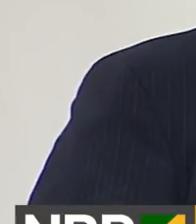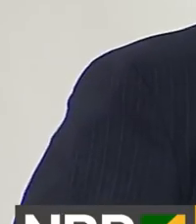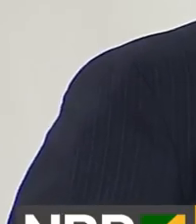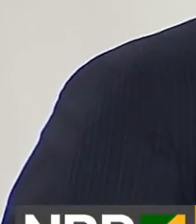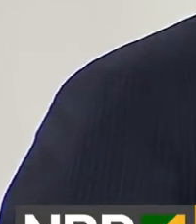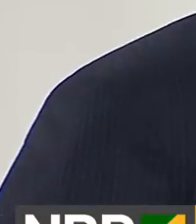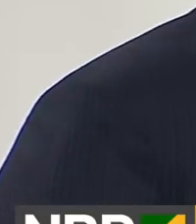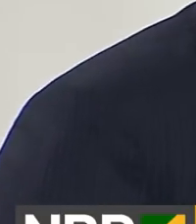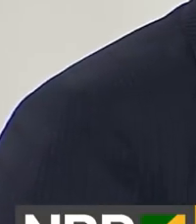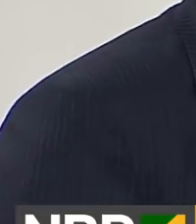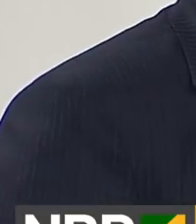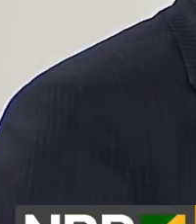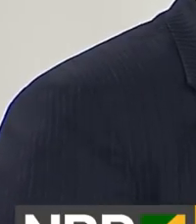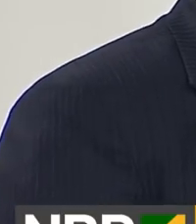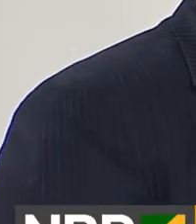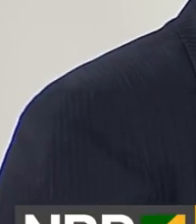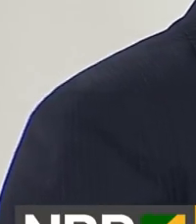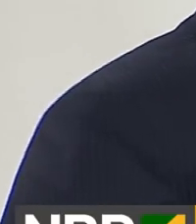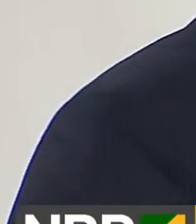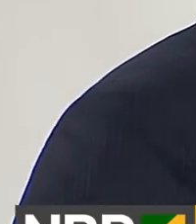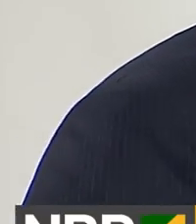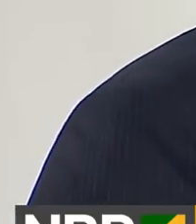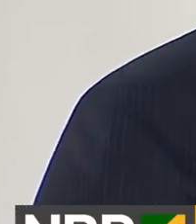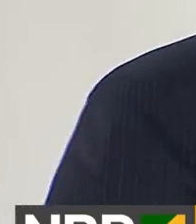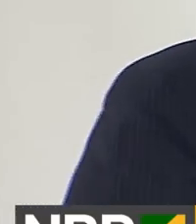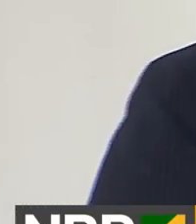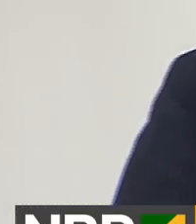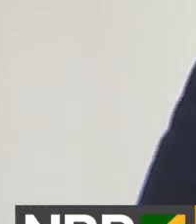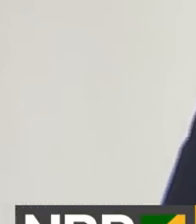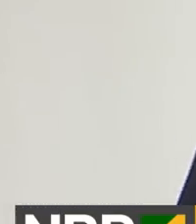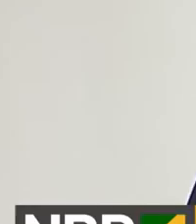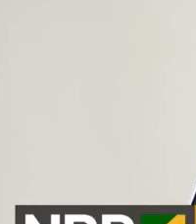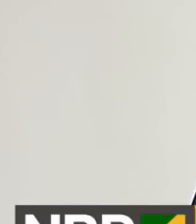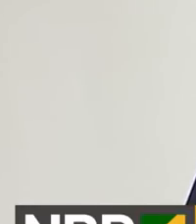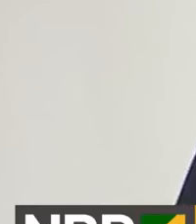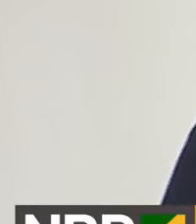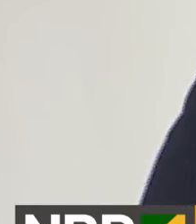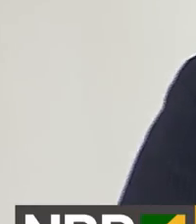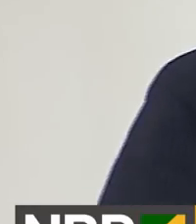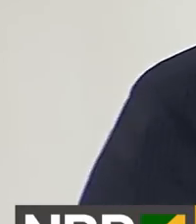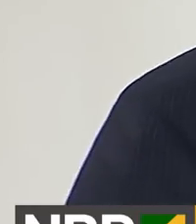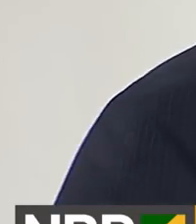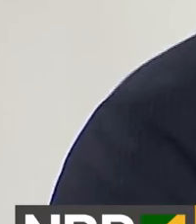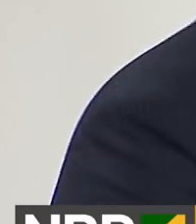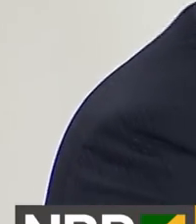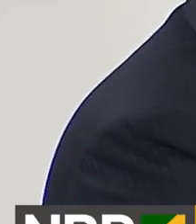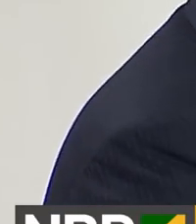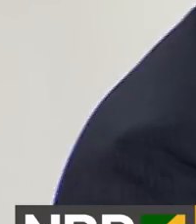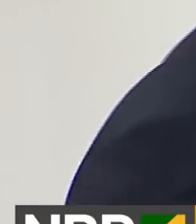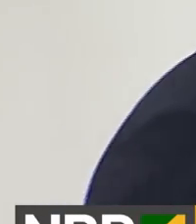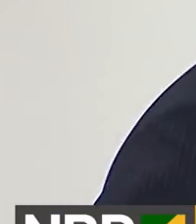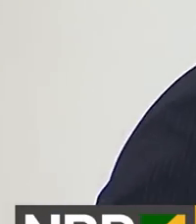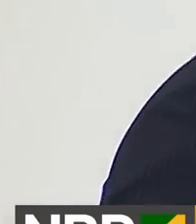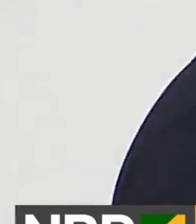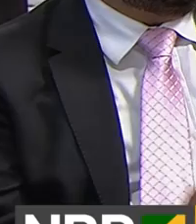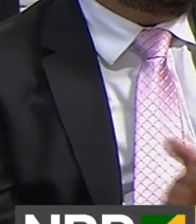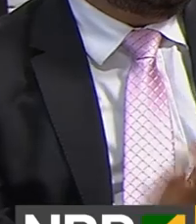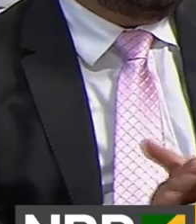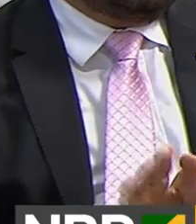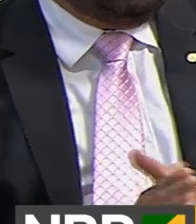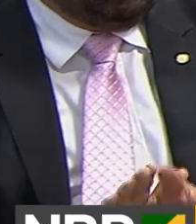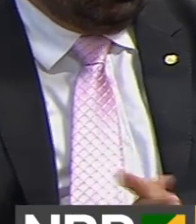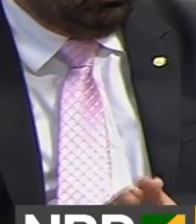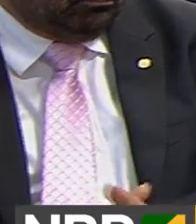investimentos para o brasil e gerar emprego e renda para o nosso povo que é isso que a gente precisa nesse momento muito obrigado e parabéns